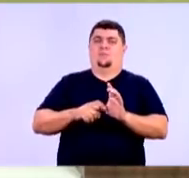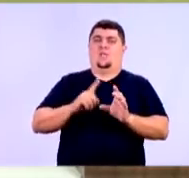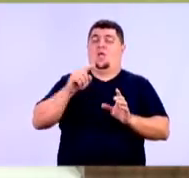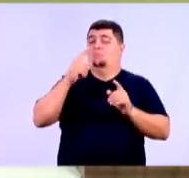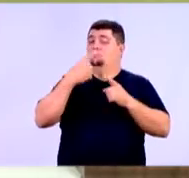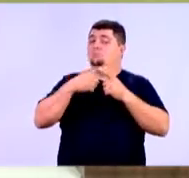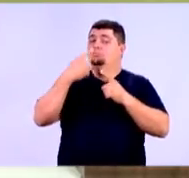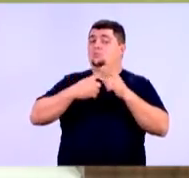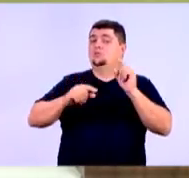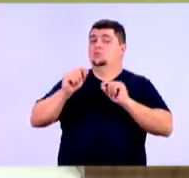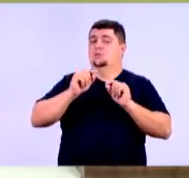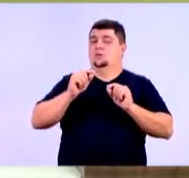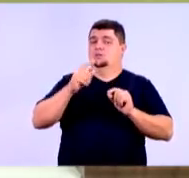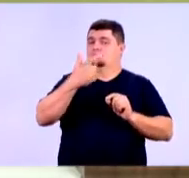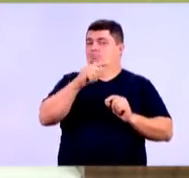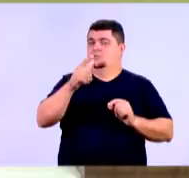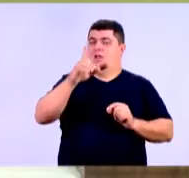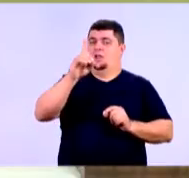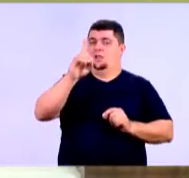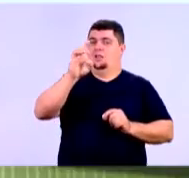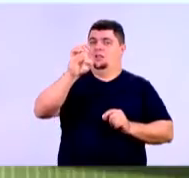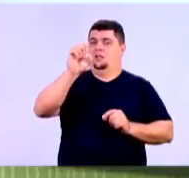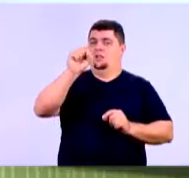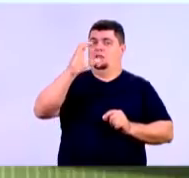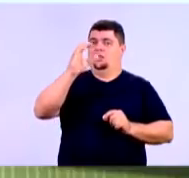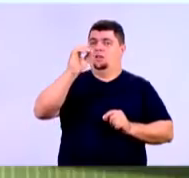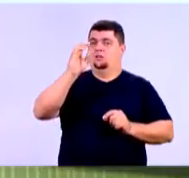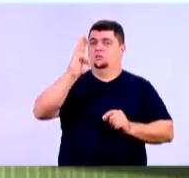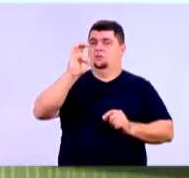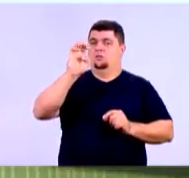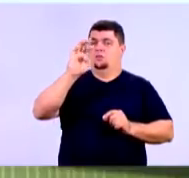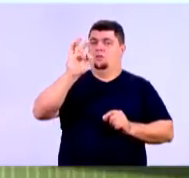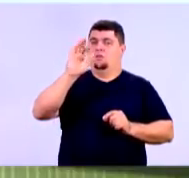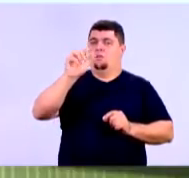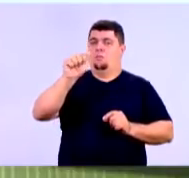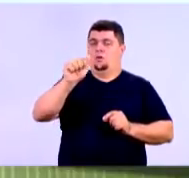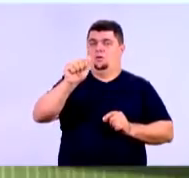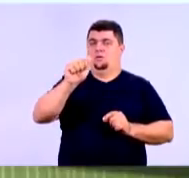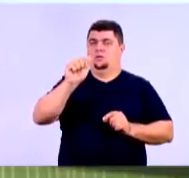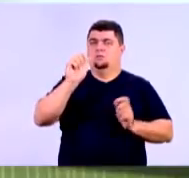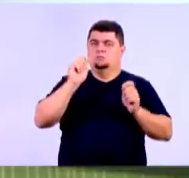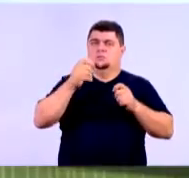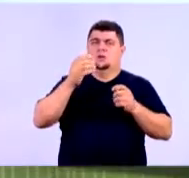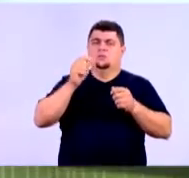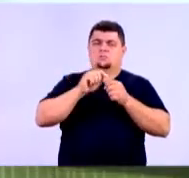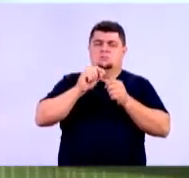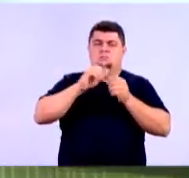significa que ela está descoberta. Ótimo, professor. Gente, a gente pode trazer essa análise, que ela é bem do